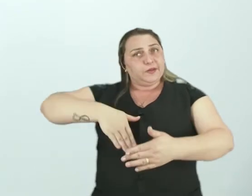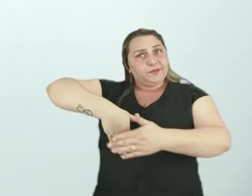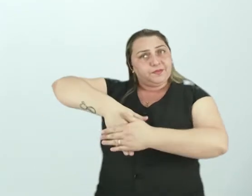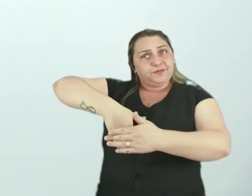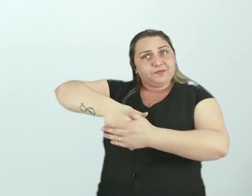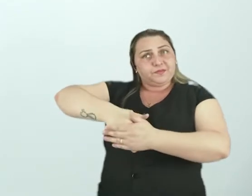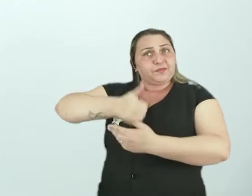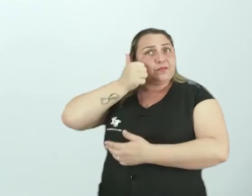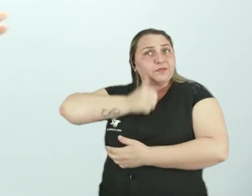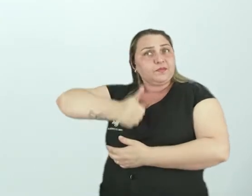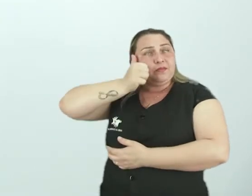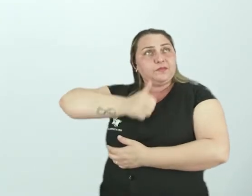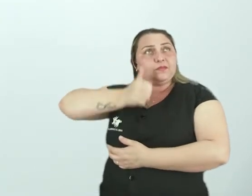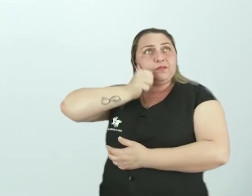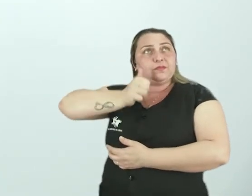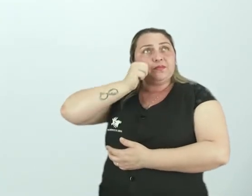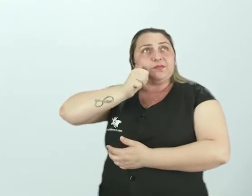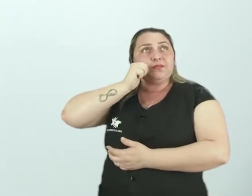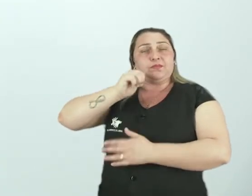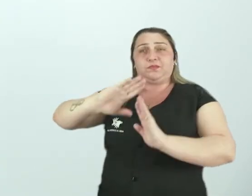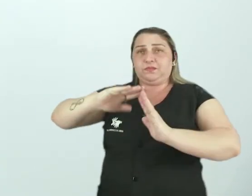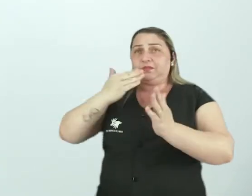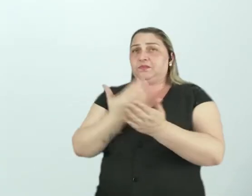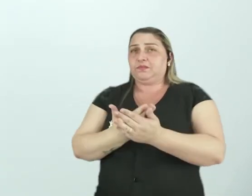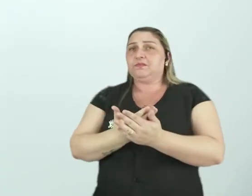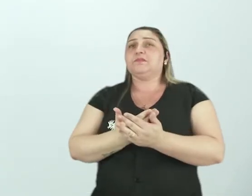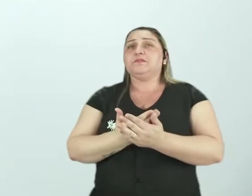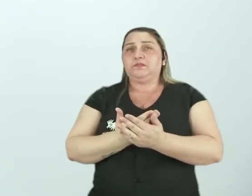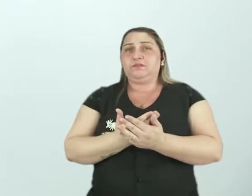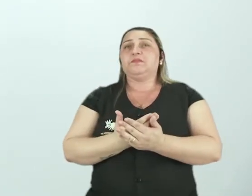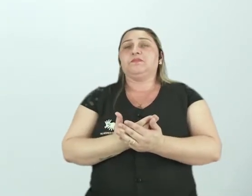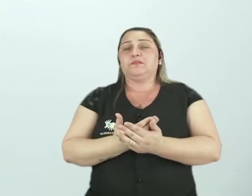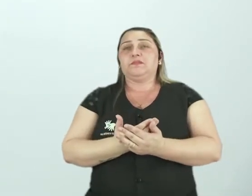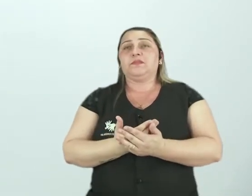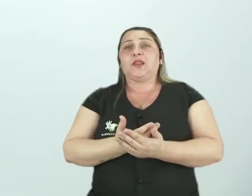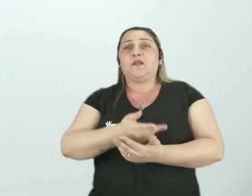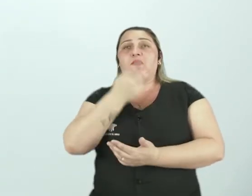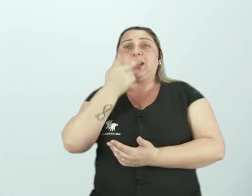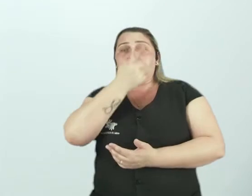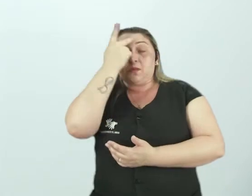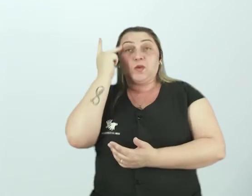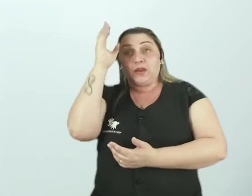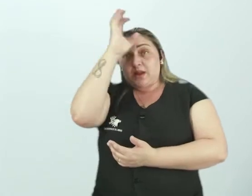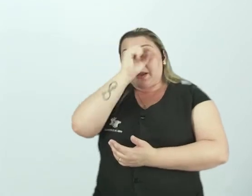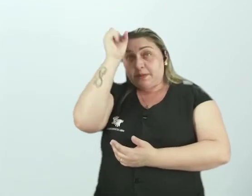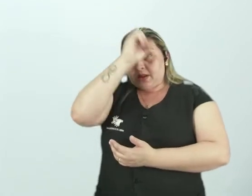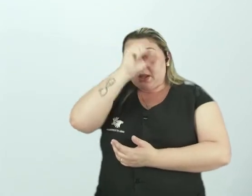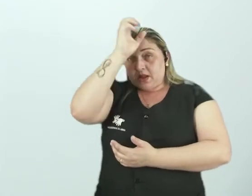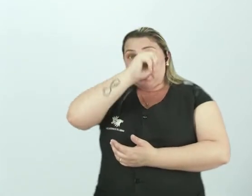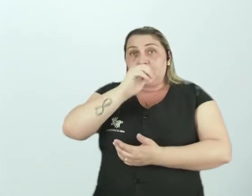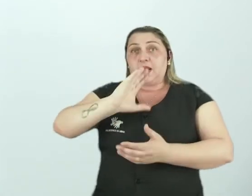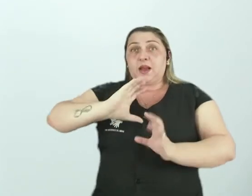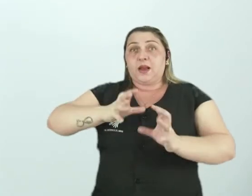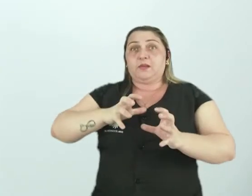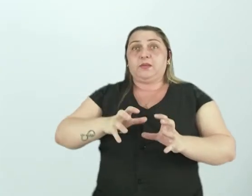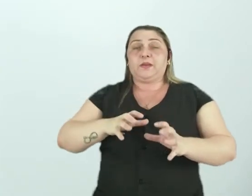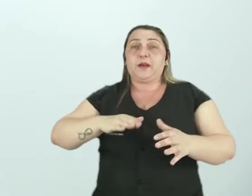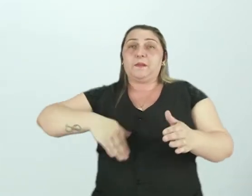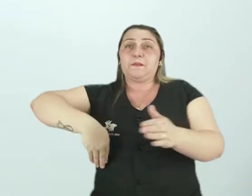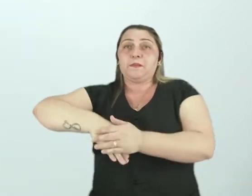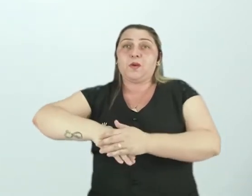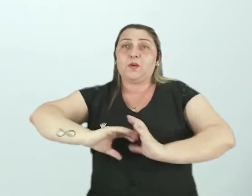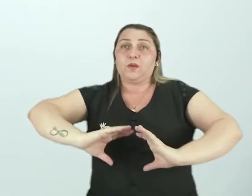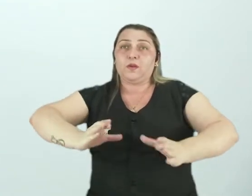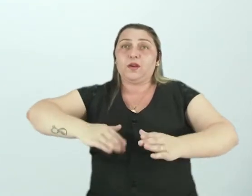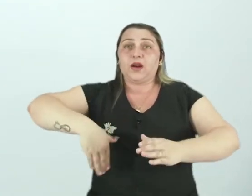futebol feminino, né? A gente na escola mesmo, a gente está falando do amador, que quando a bola vai para frente, vai um monte de